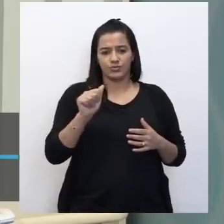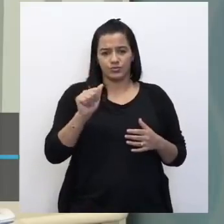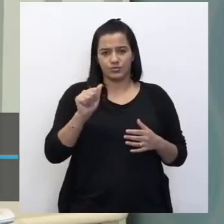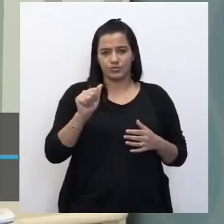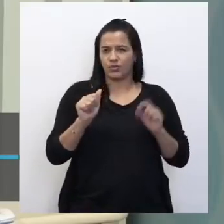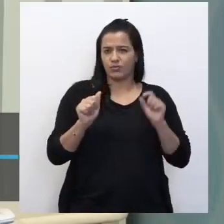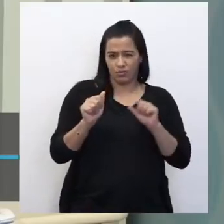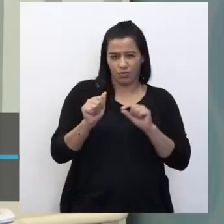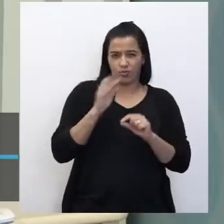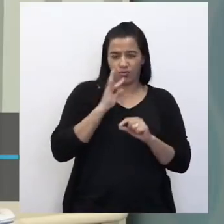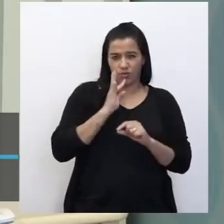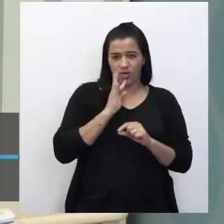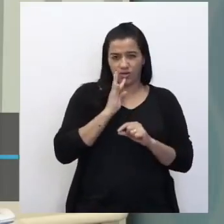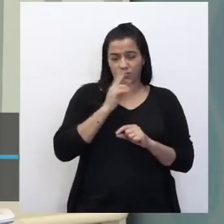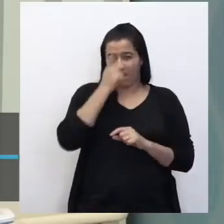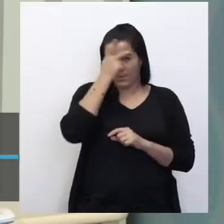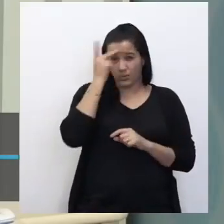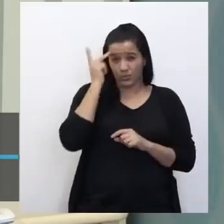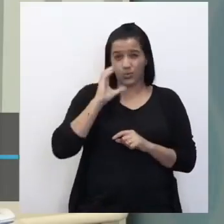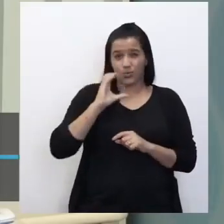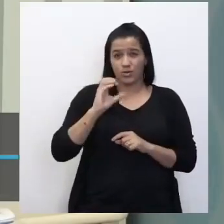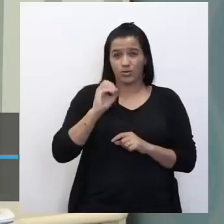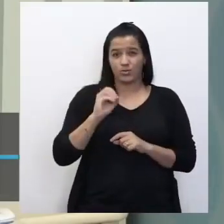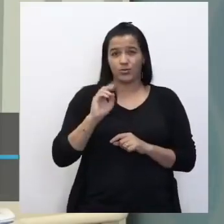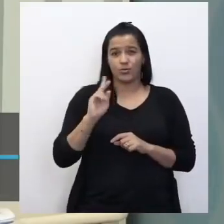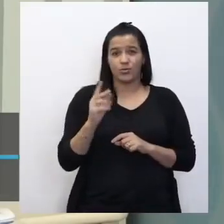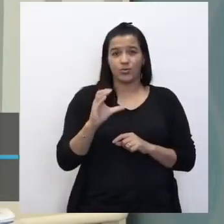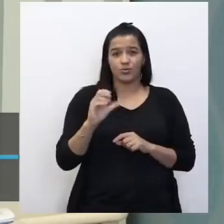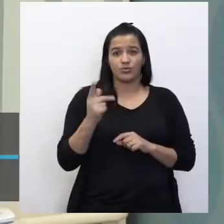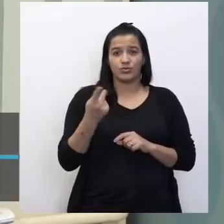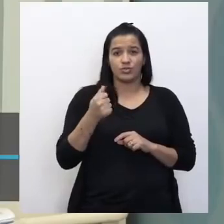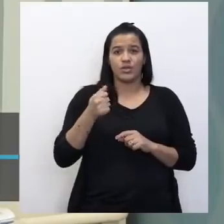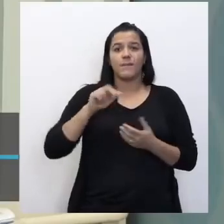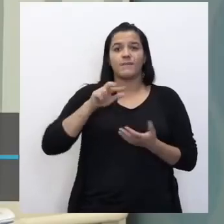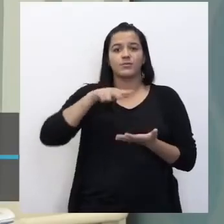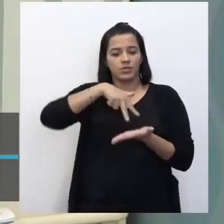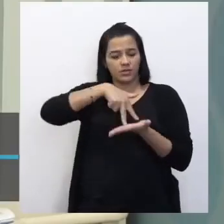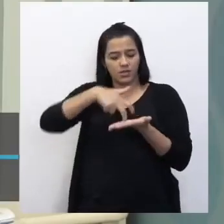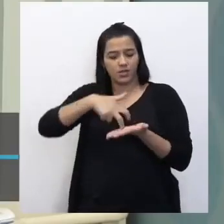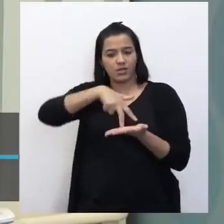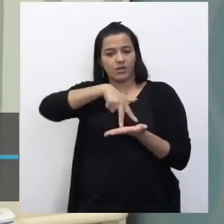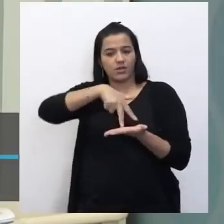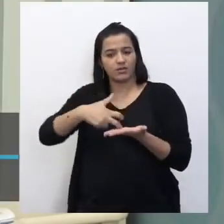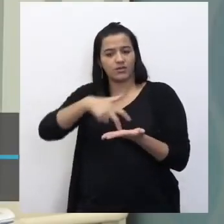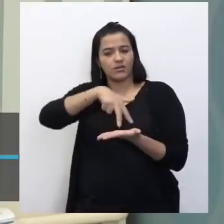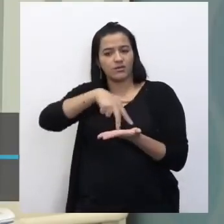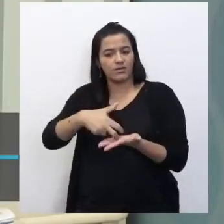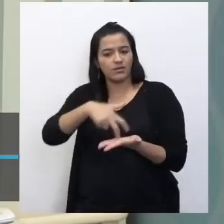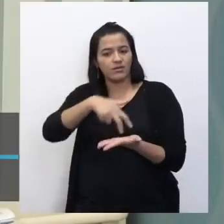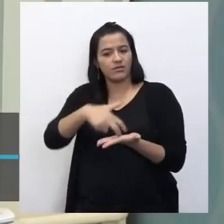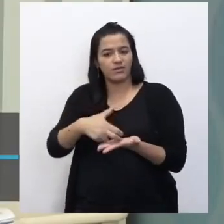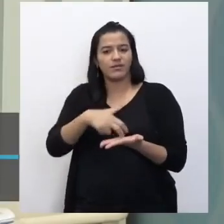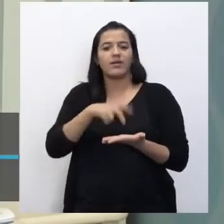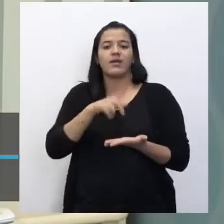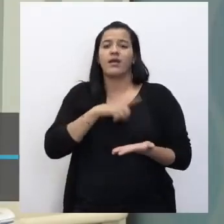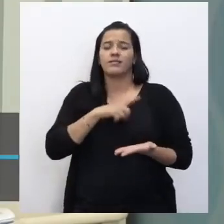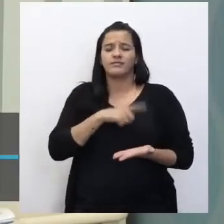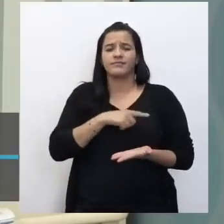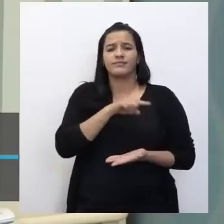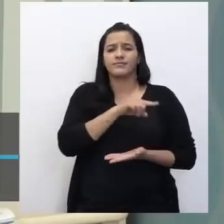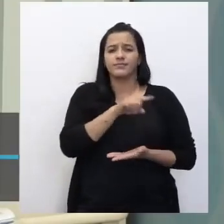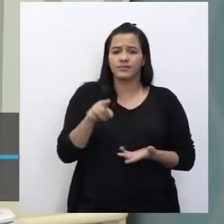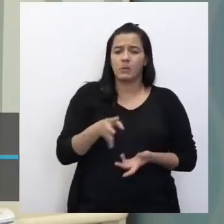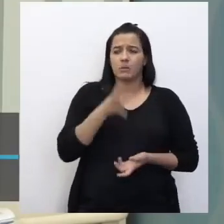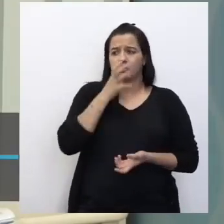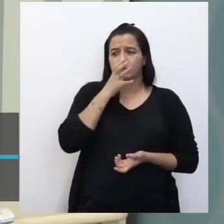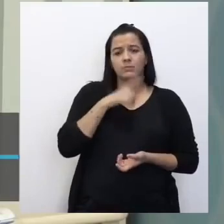pessoa coxa? É uma pessoa que anda mancando, né? E aí, pasmem, gente, o Brás